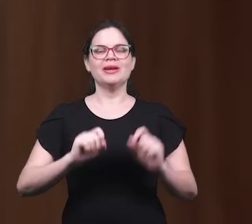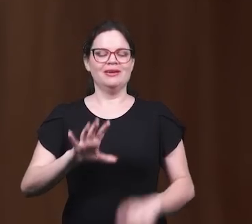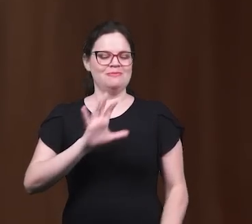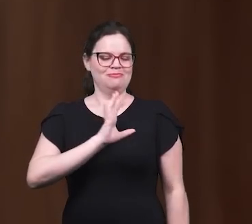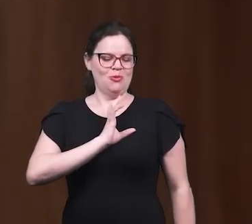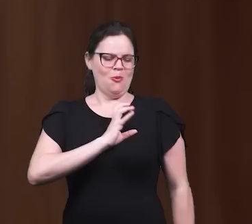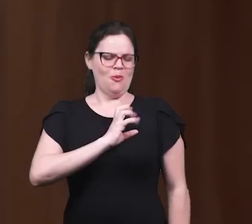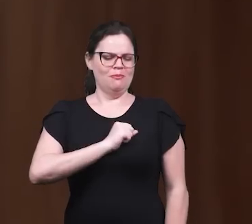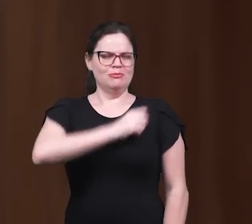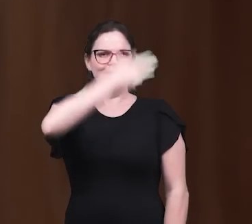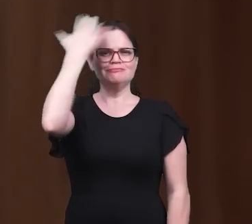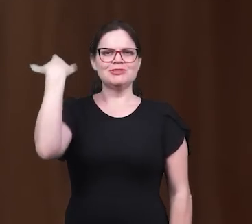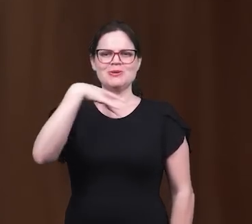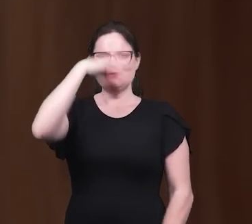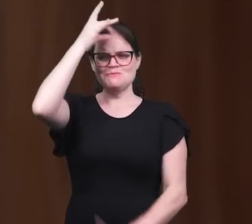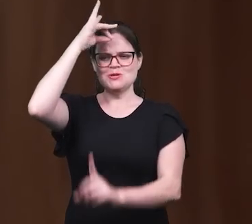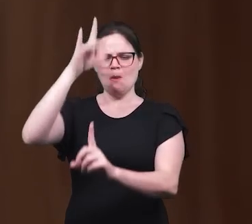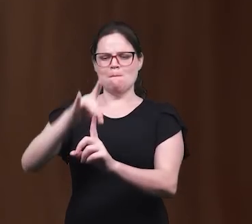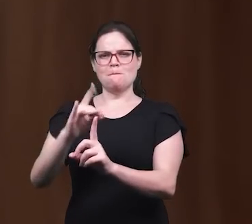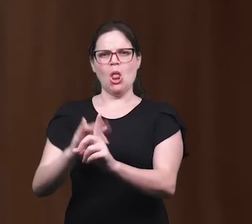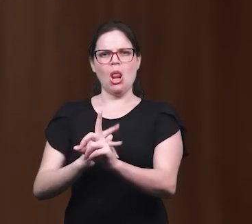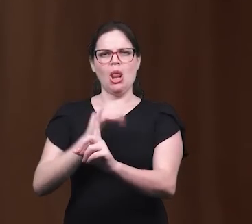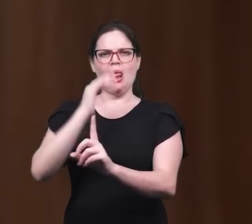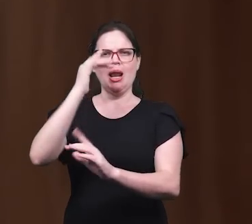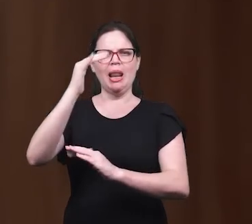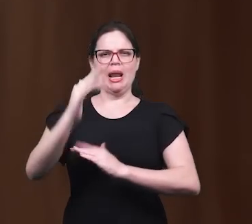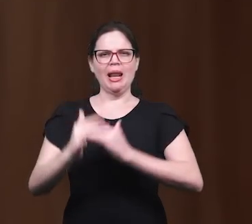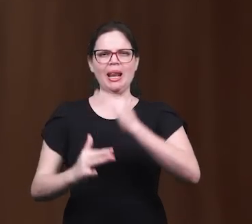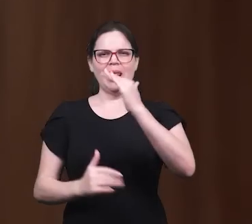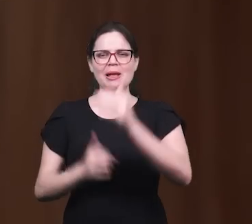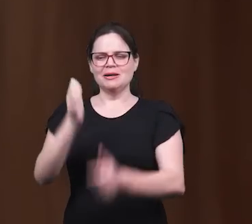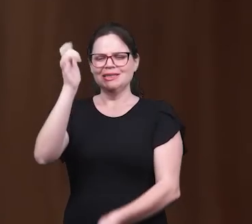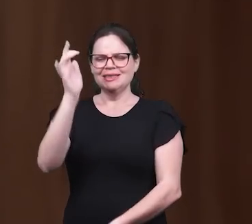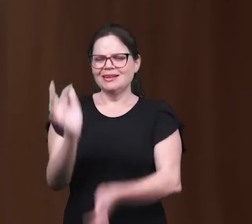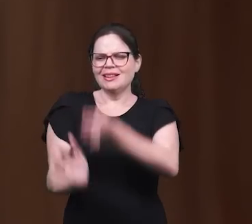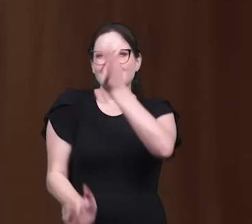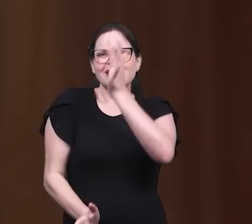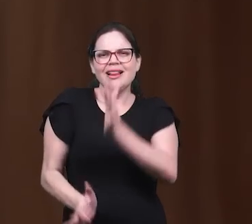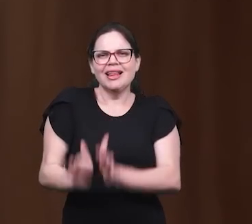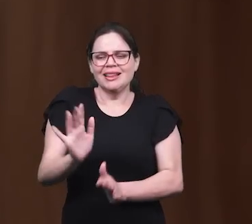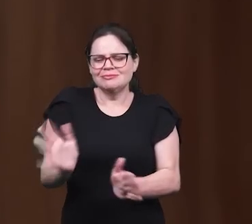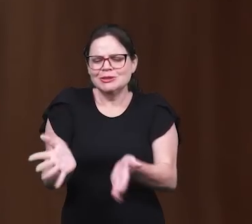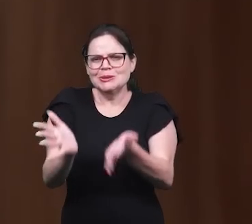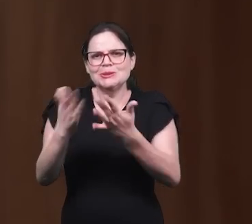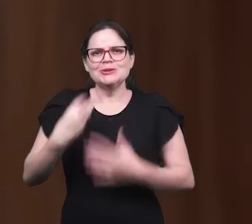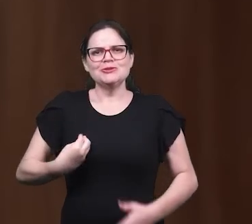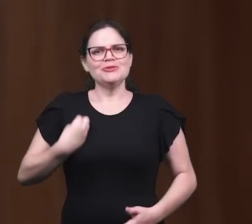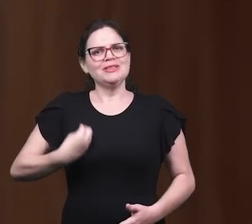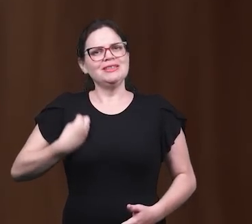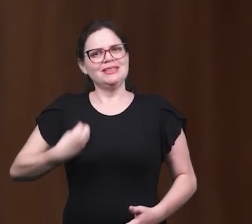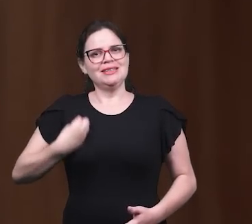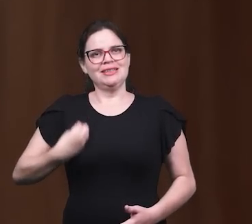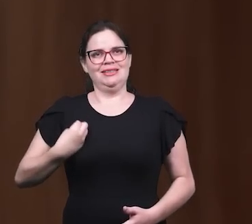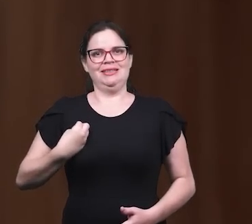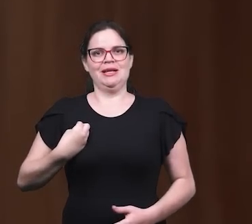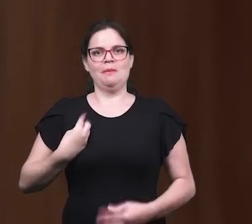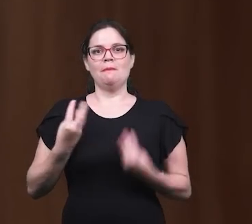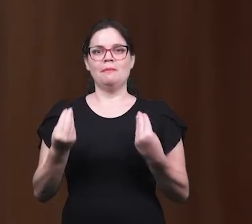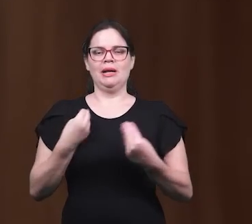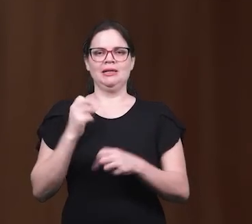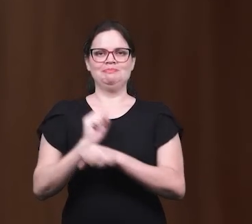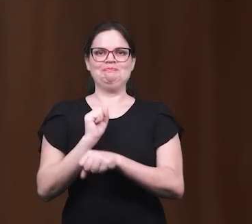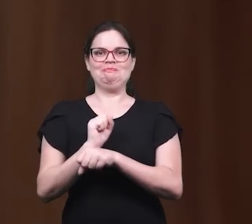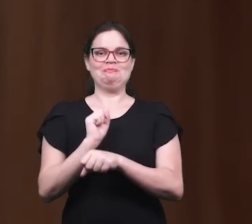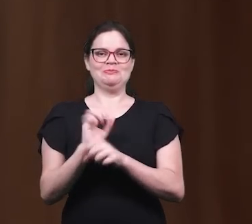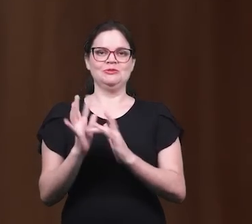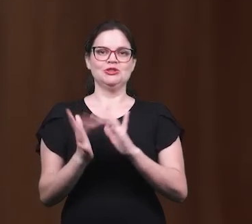cheia do Espírito Santo, não é? Com o derramamento do Senhor, avivando os corações para aguardar a volta